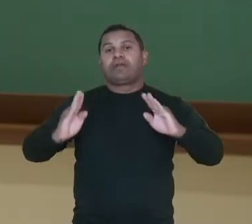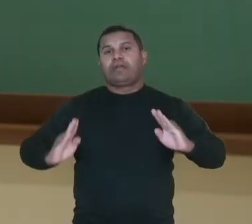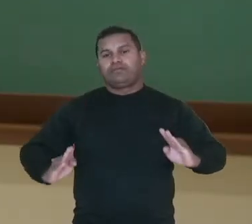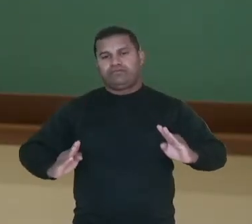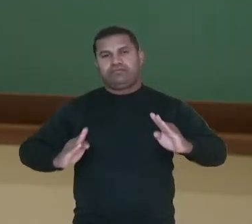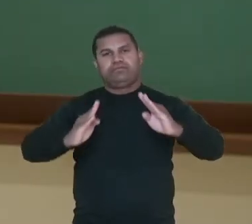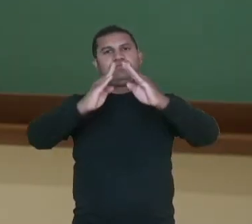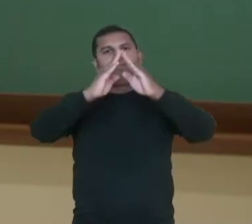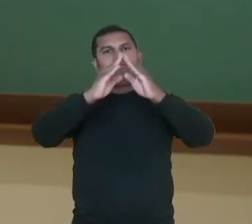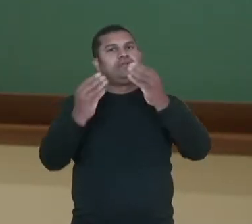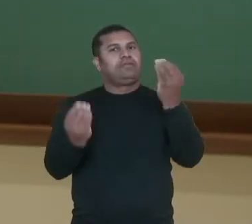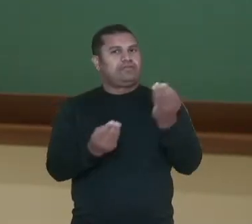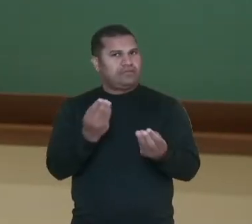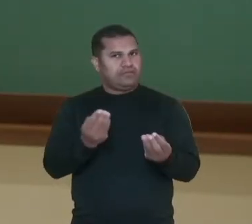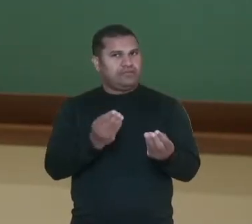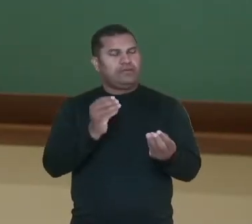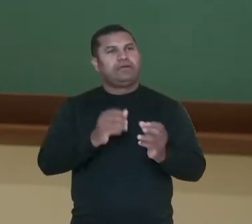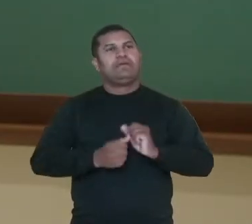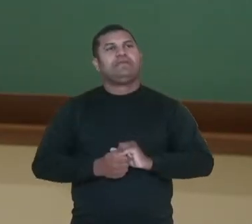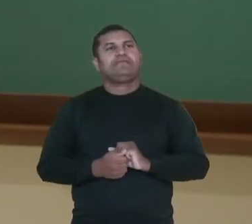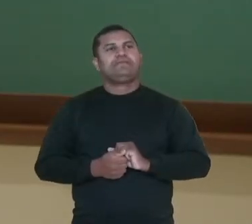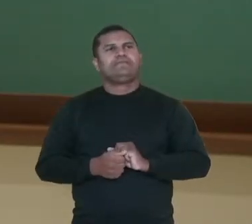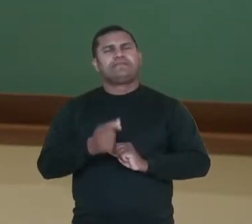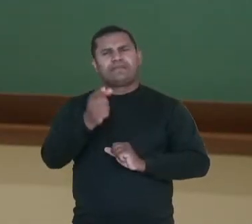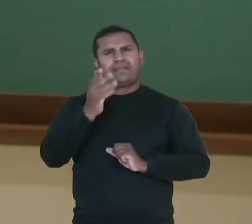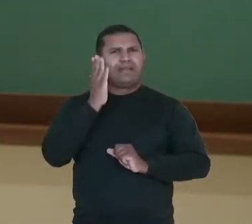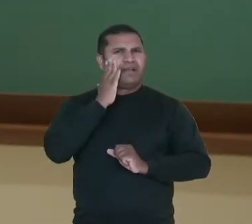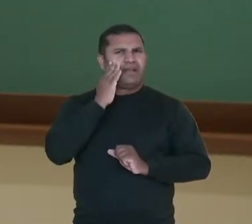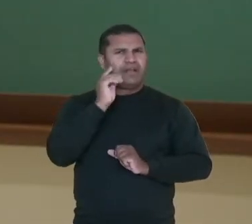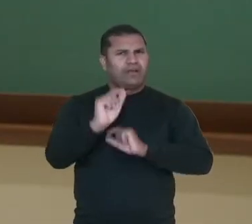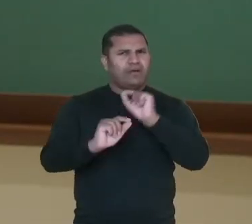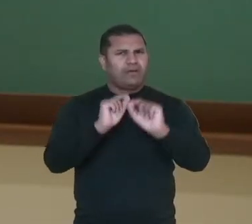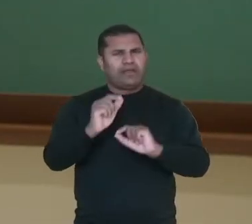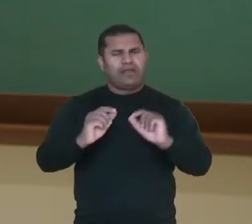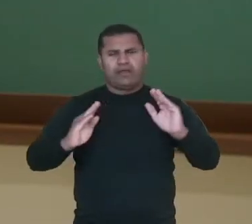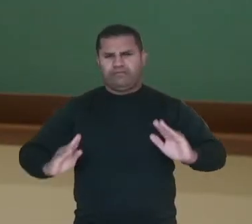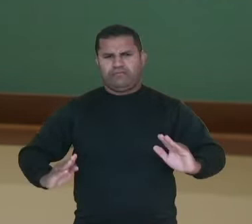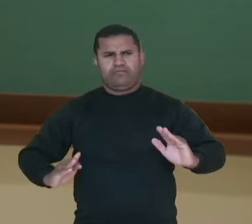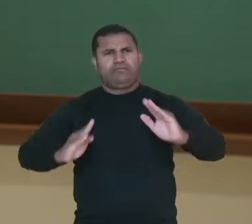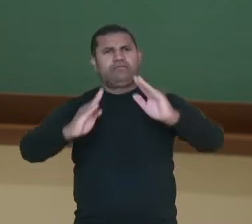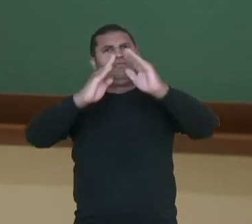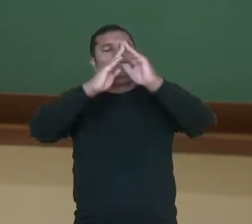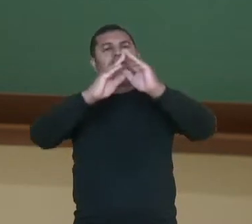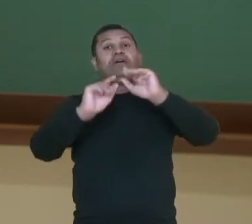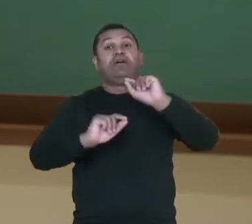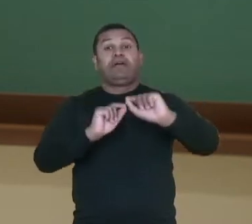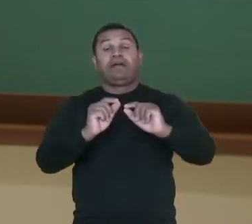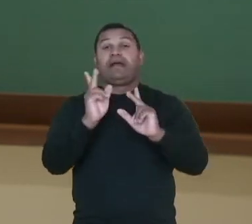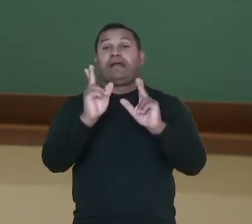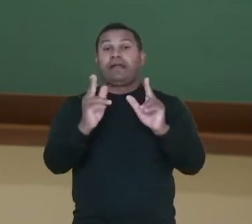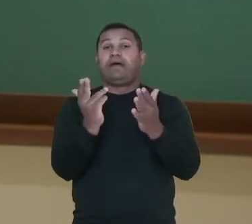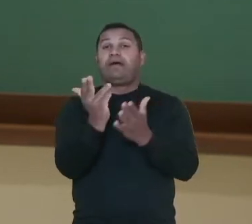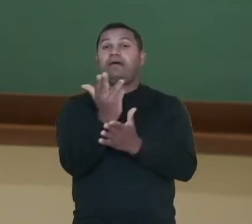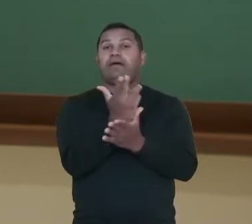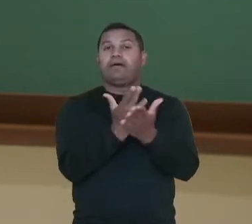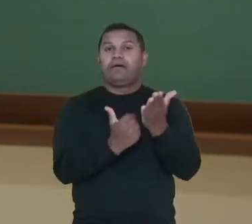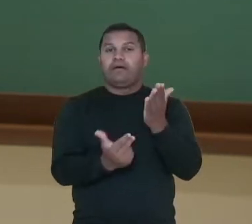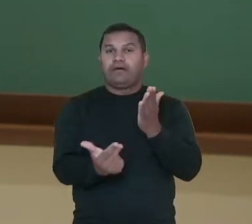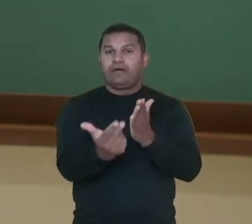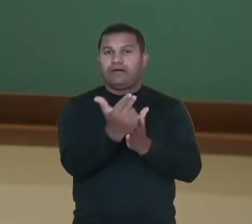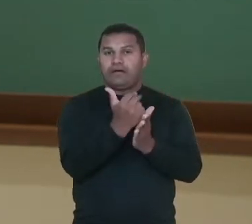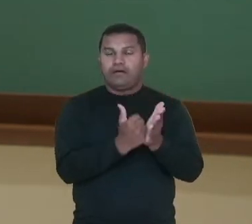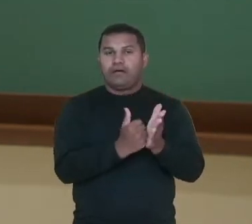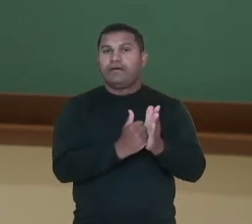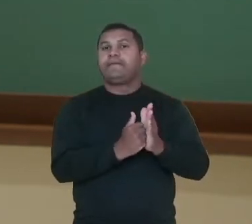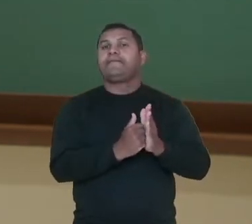Olha só, perguntas para a nossa reflexão. Você sabe então o que é uma pirâmide etária? É um gráfico então que mostra por faixa